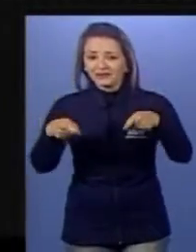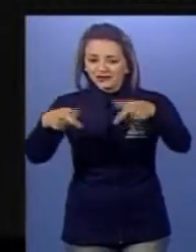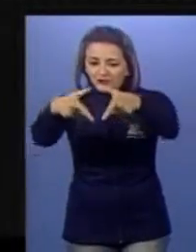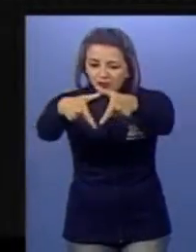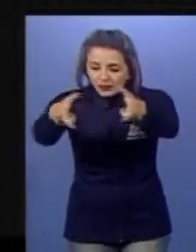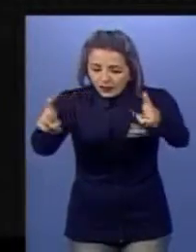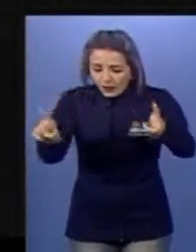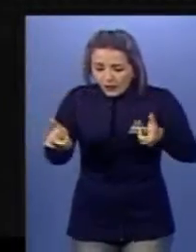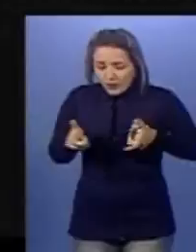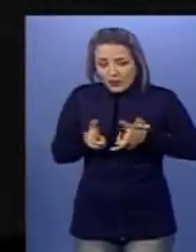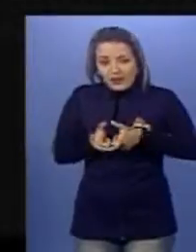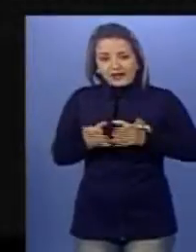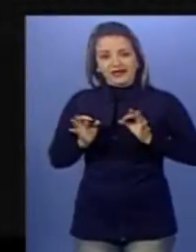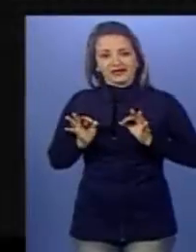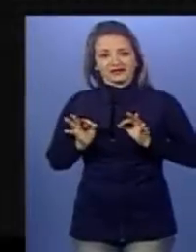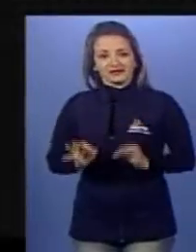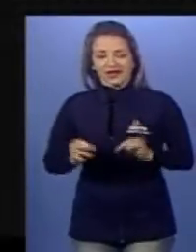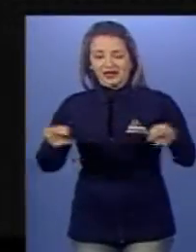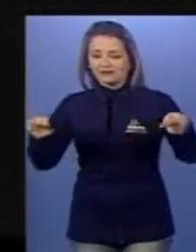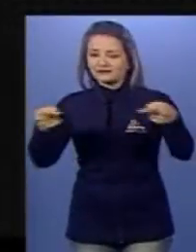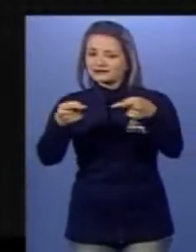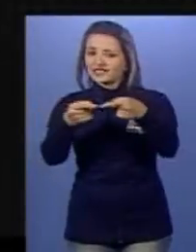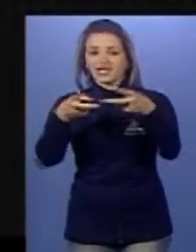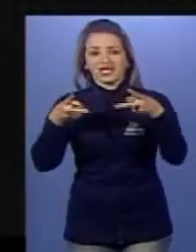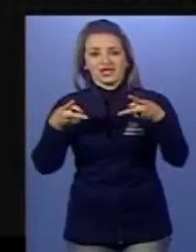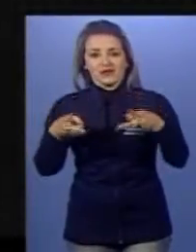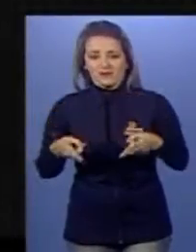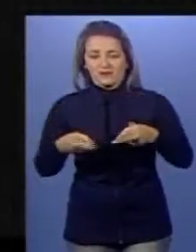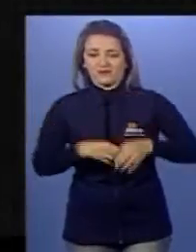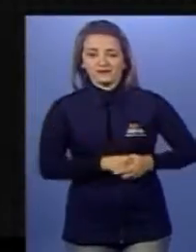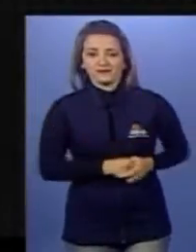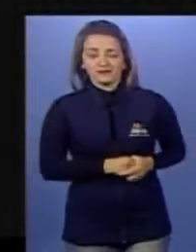corretamente é exatamente aquela